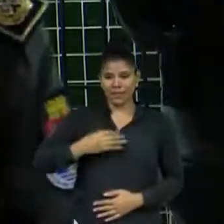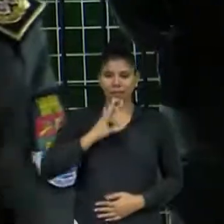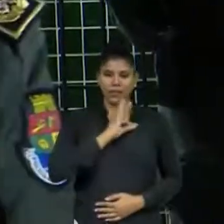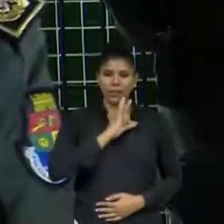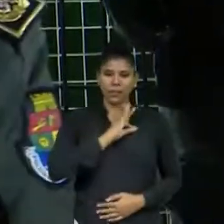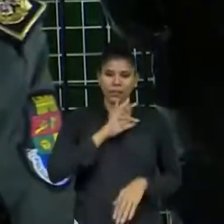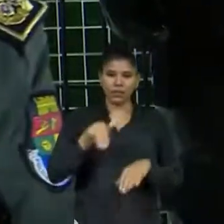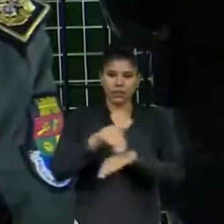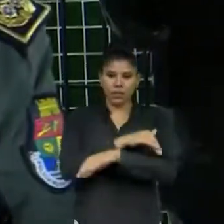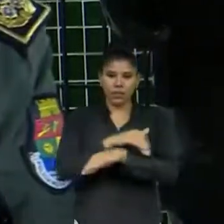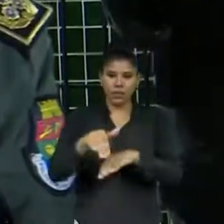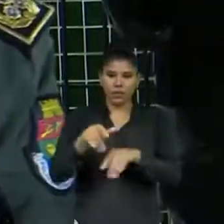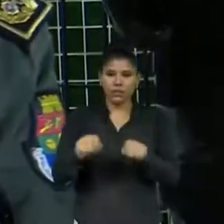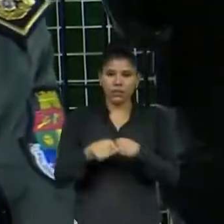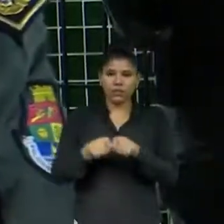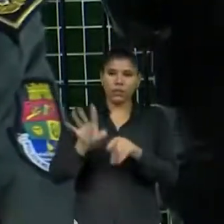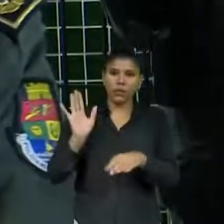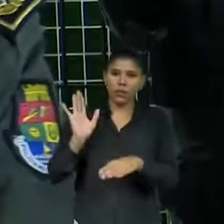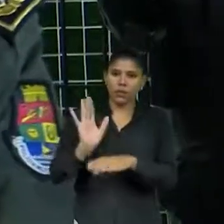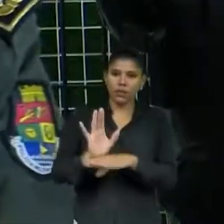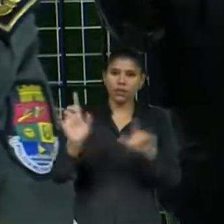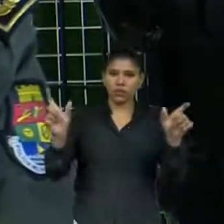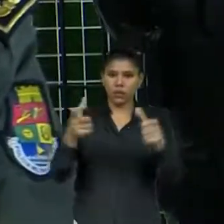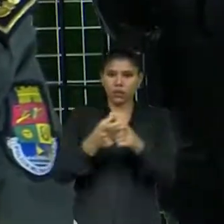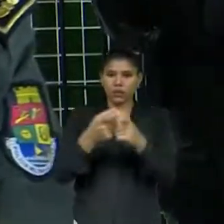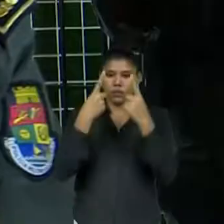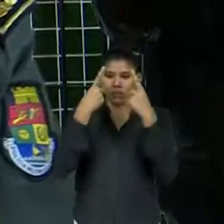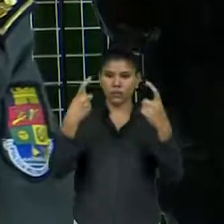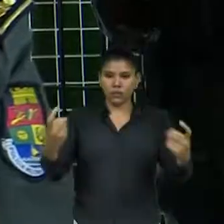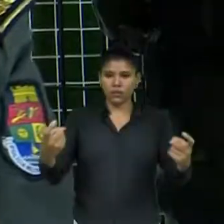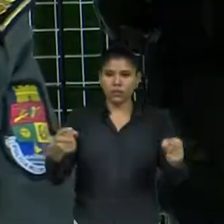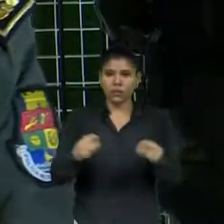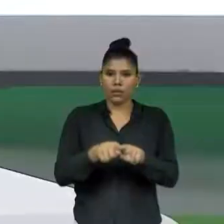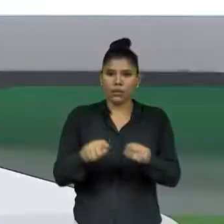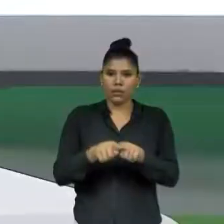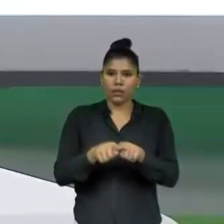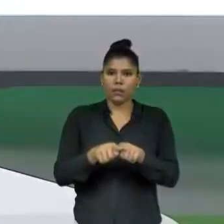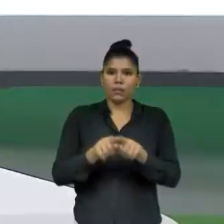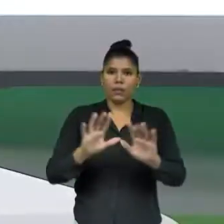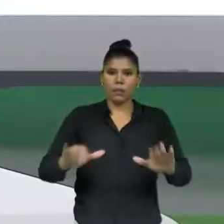mais contribuição com a redução dos índices e com a elevação da sensação de segurança.